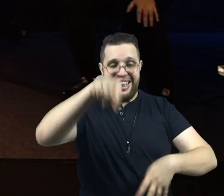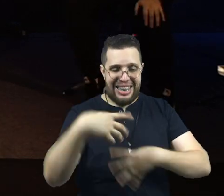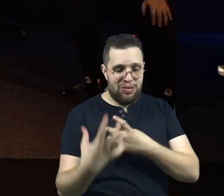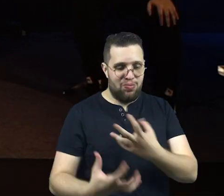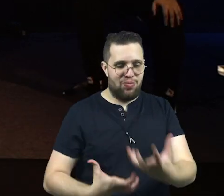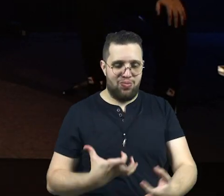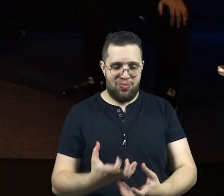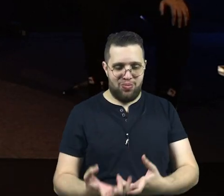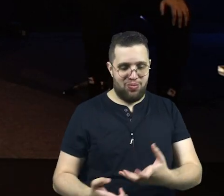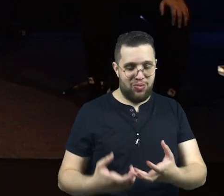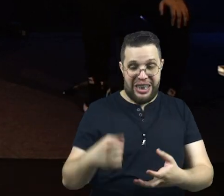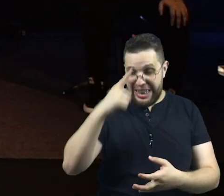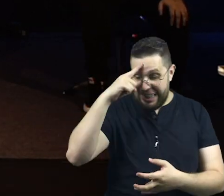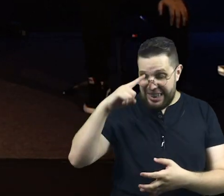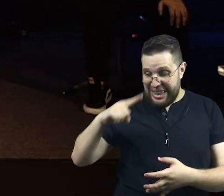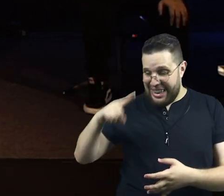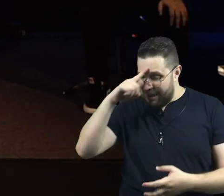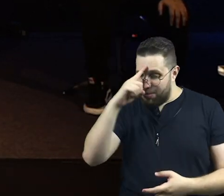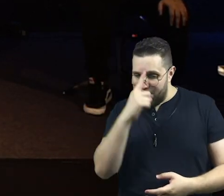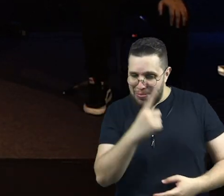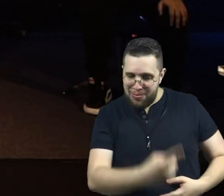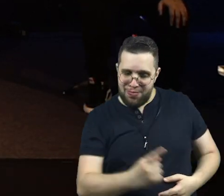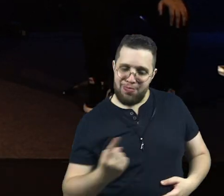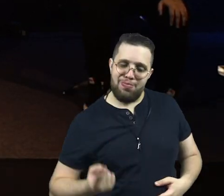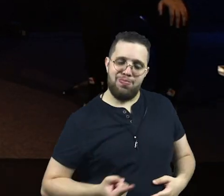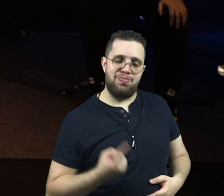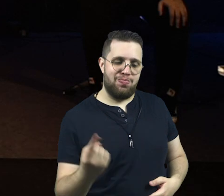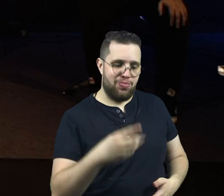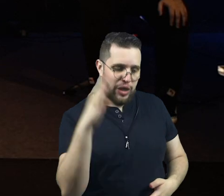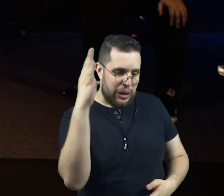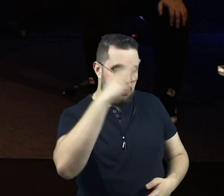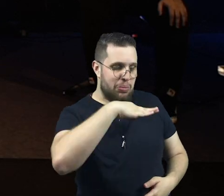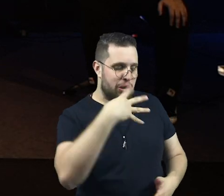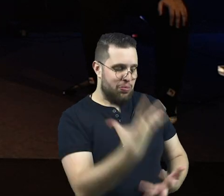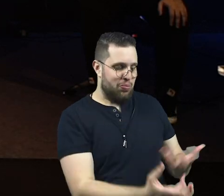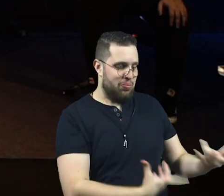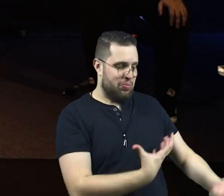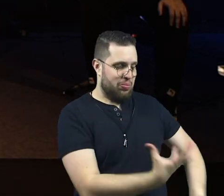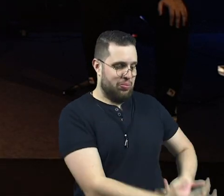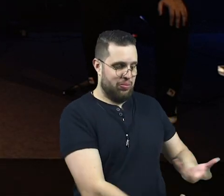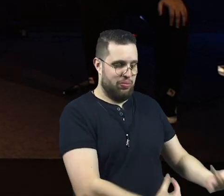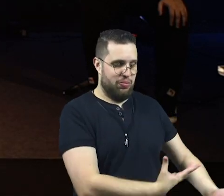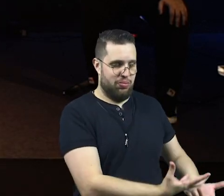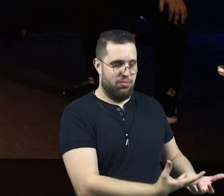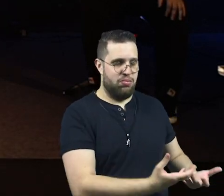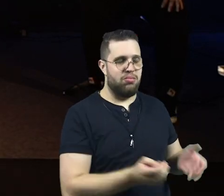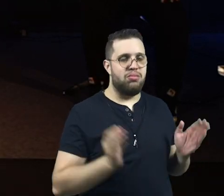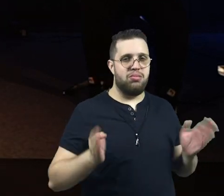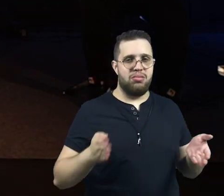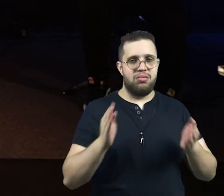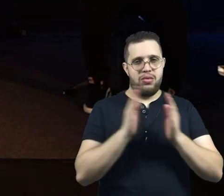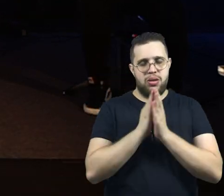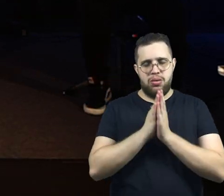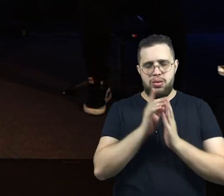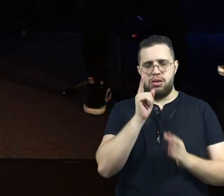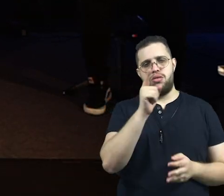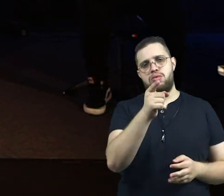inferno, ao castigo eterno. Aleluia. Deixa eu orar com você neste momento.